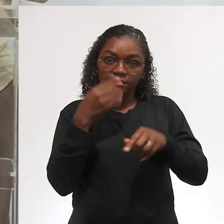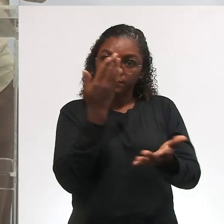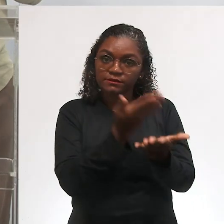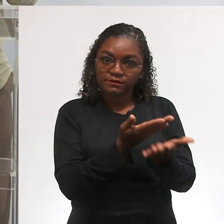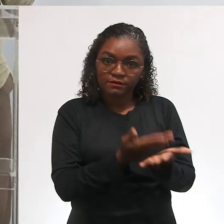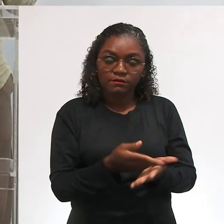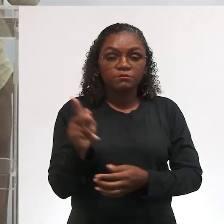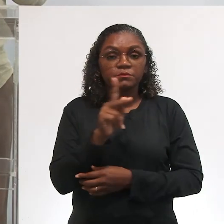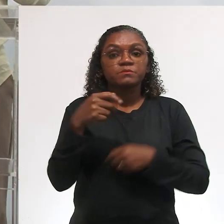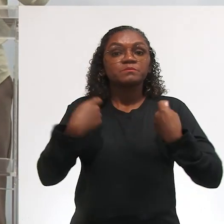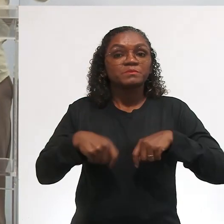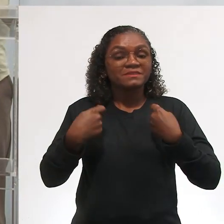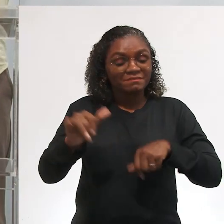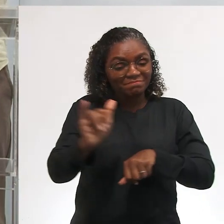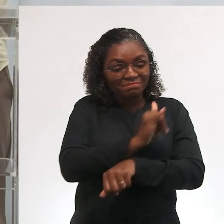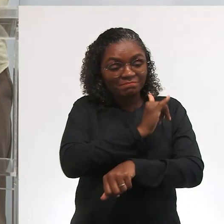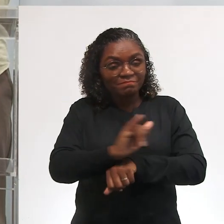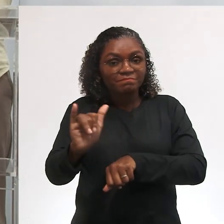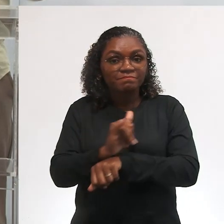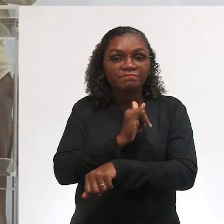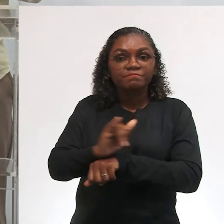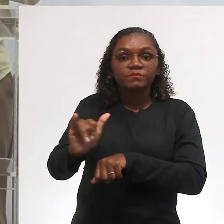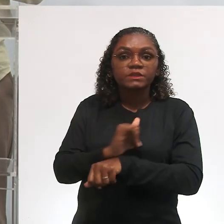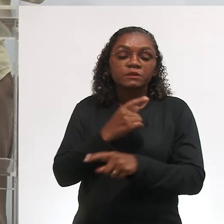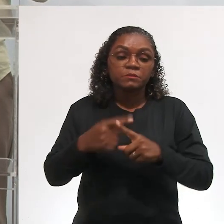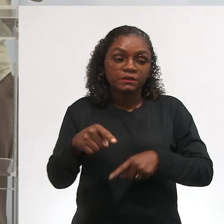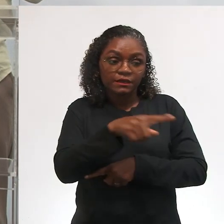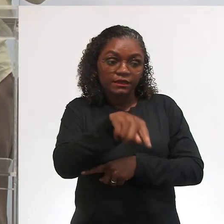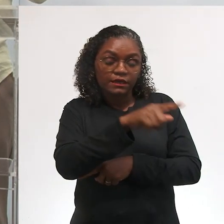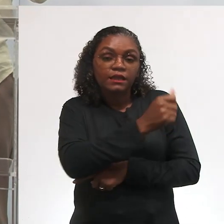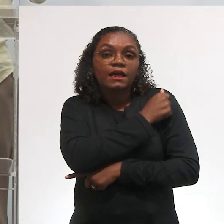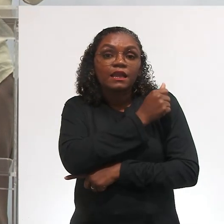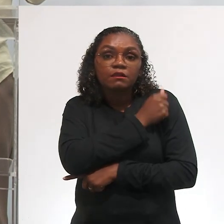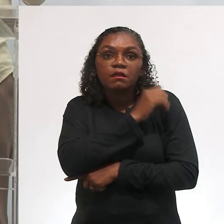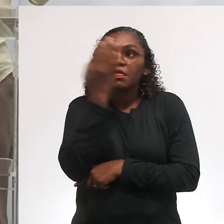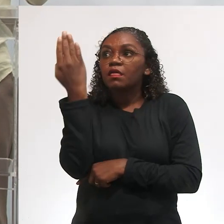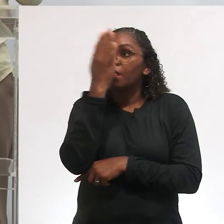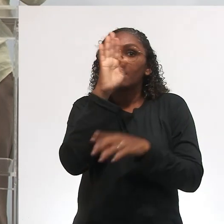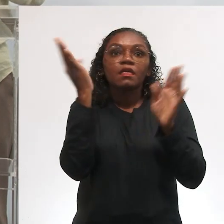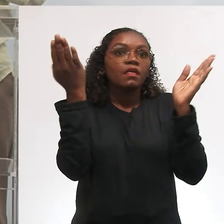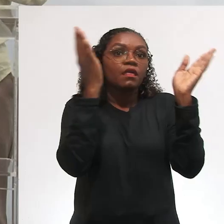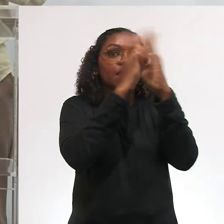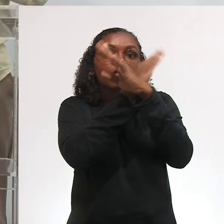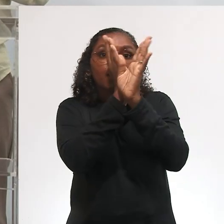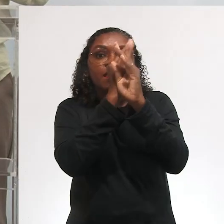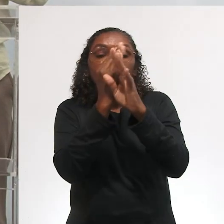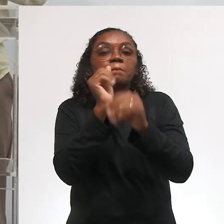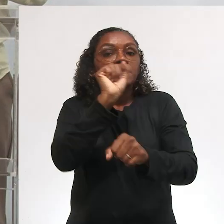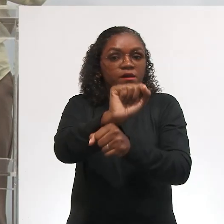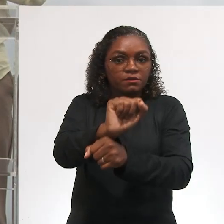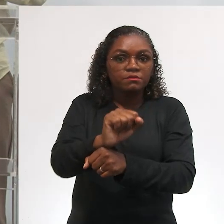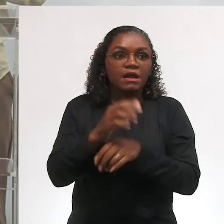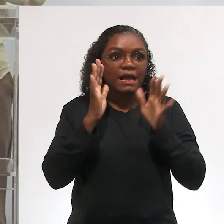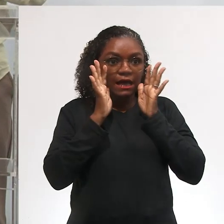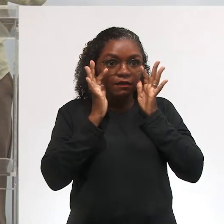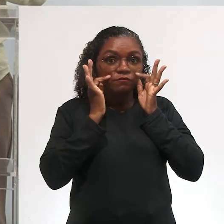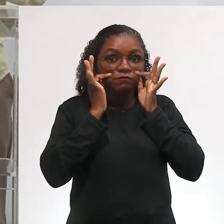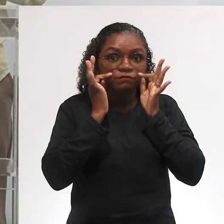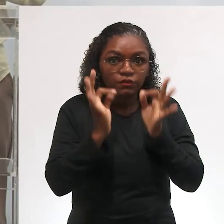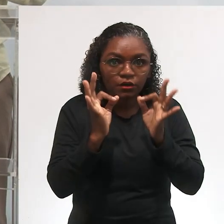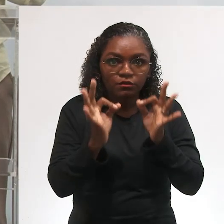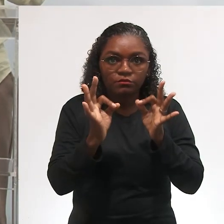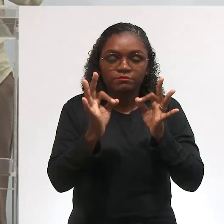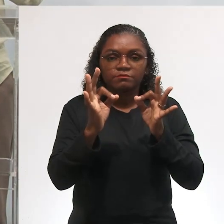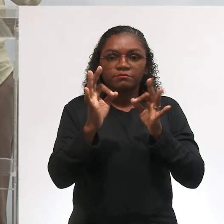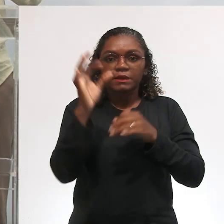para manter o aluno com o foco na aprendizagem. Então, ele vai utilizar dessa teoria o tempo inteiro para